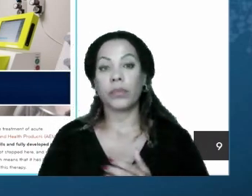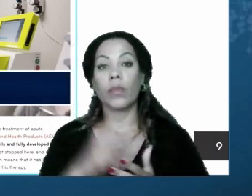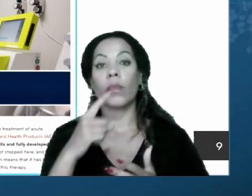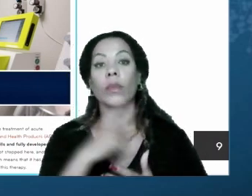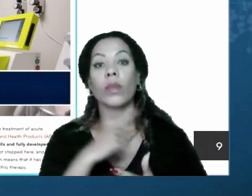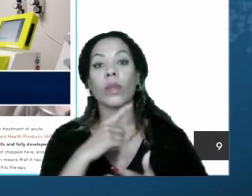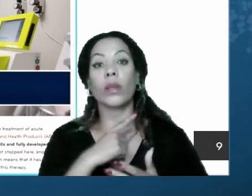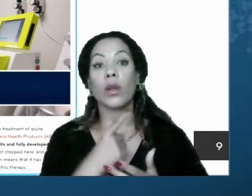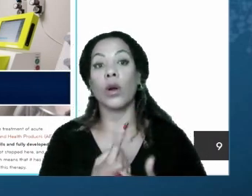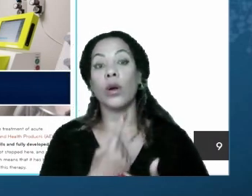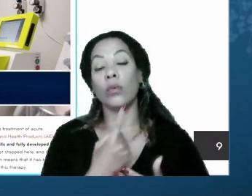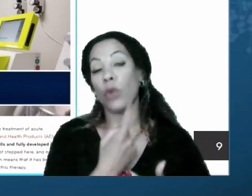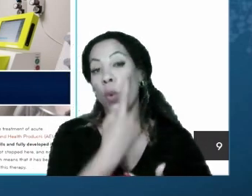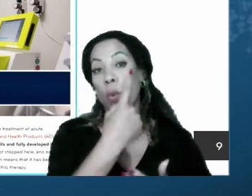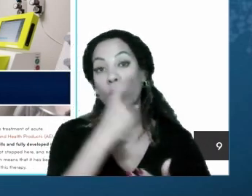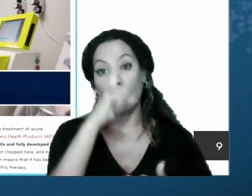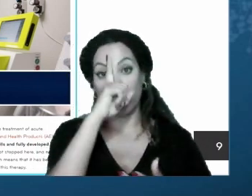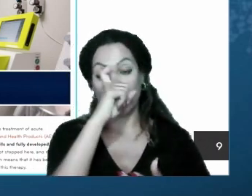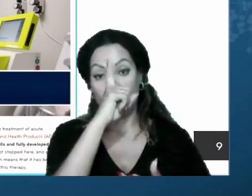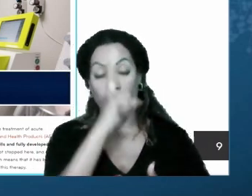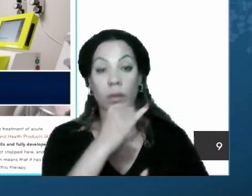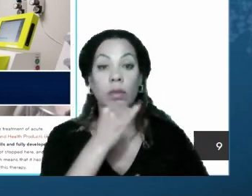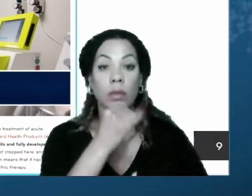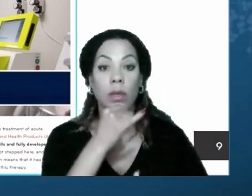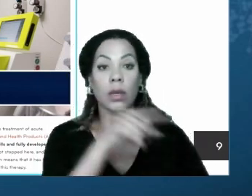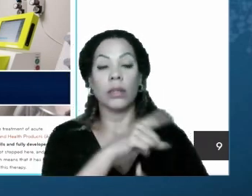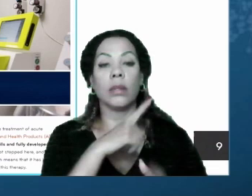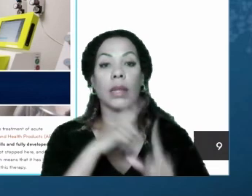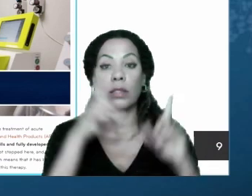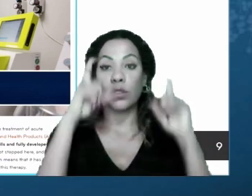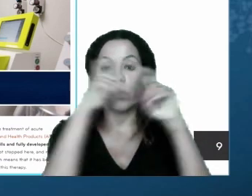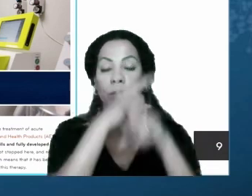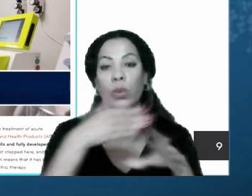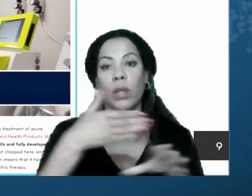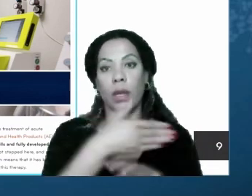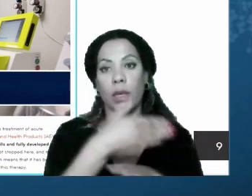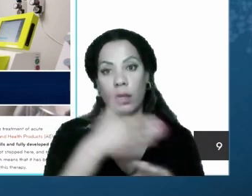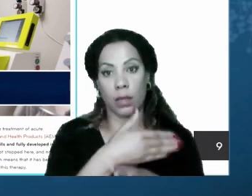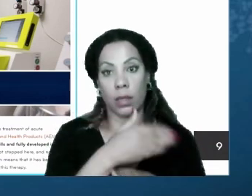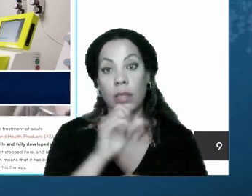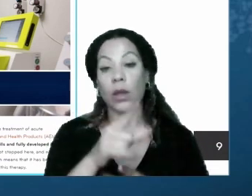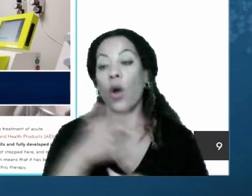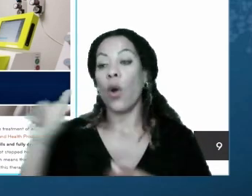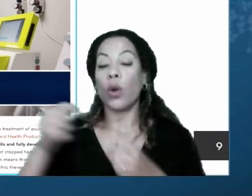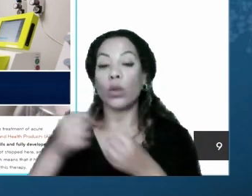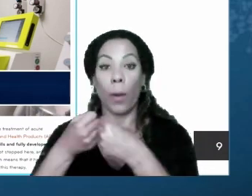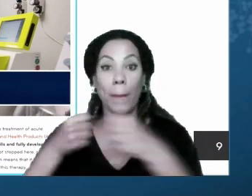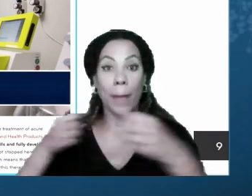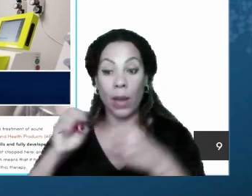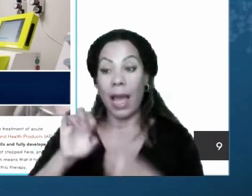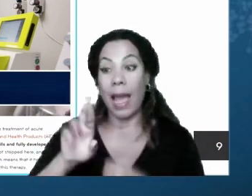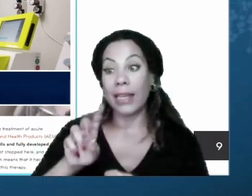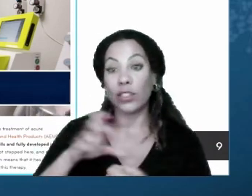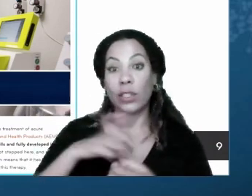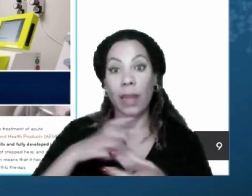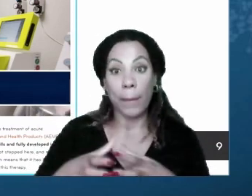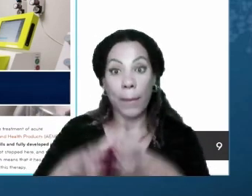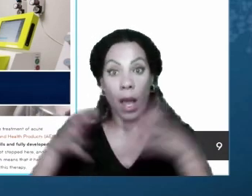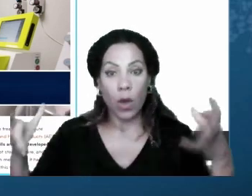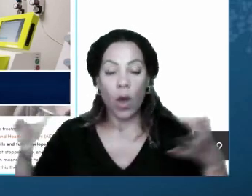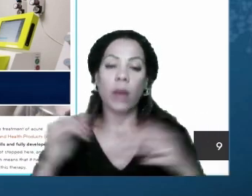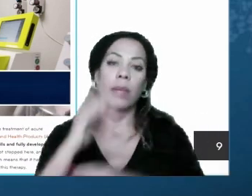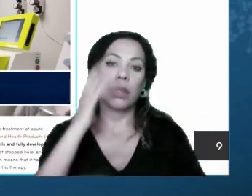Um hospital, por exemplo, tem dificuldade de acesso, mas se você tiver uma rede maior, facilita muito. E aqui você